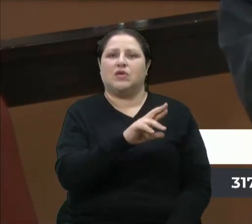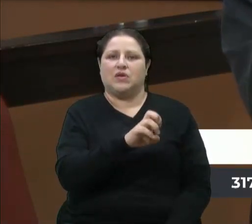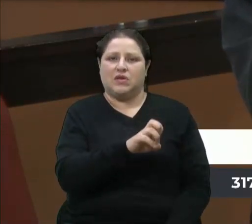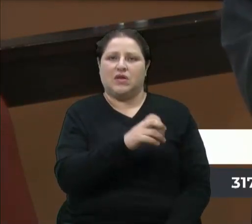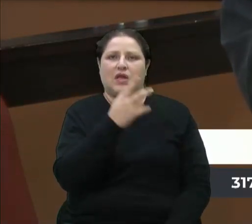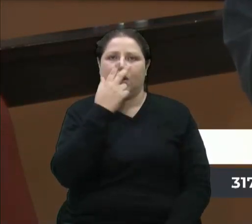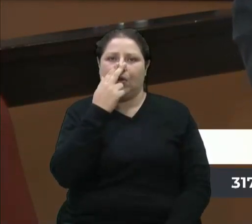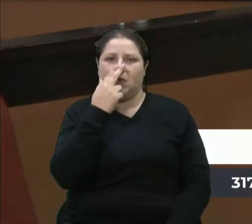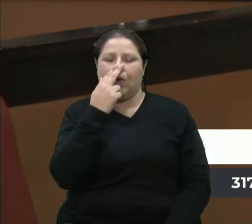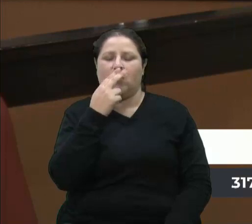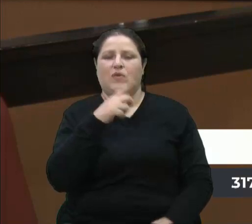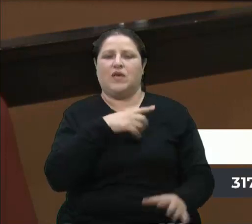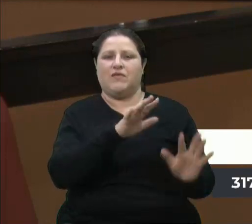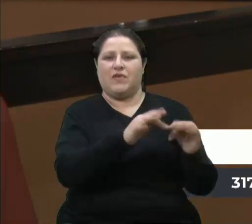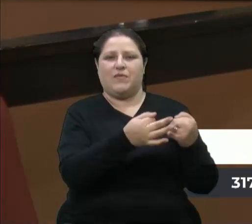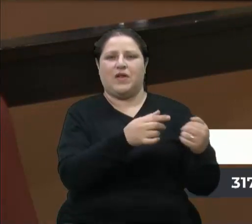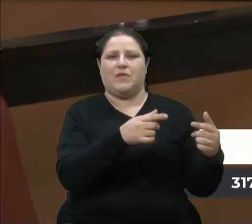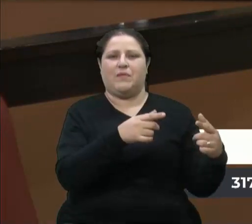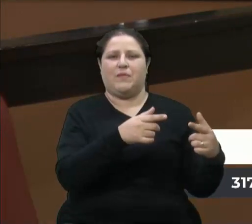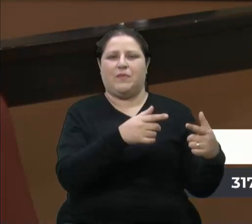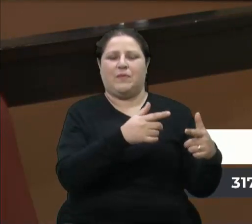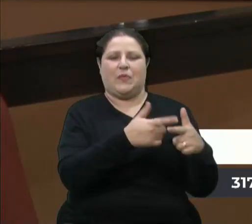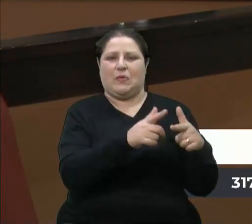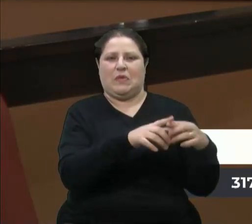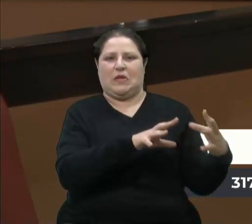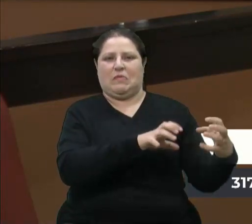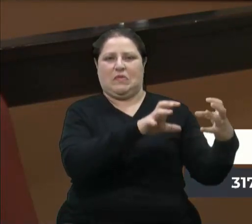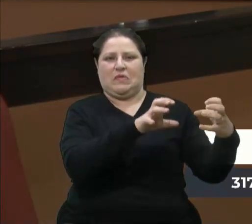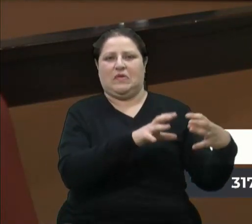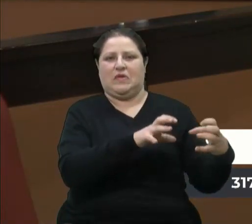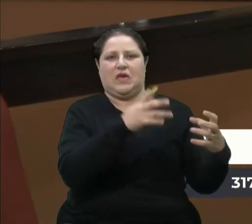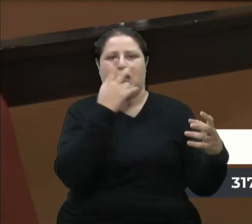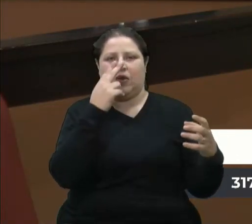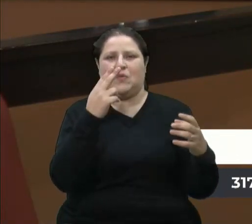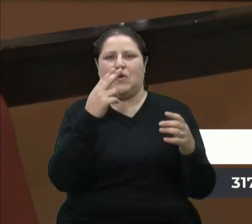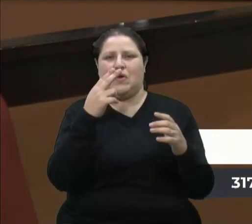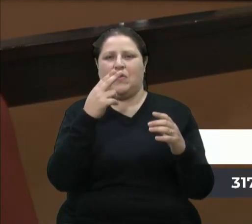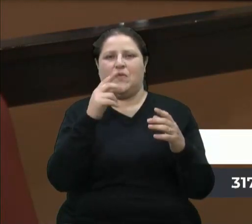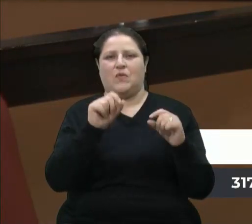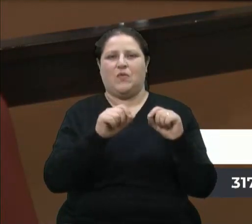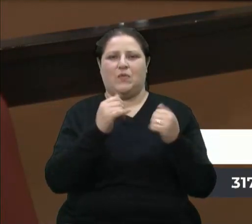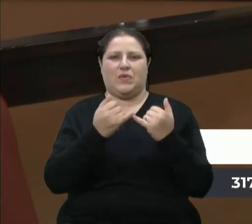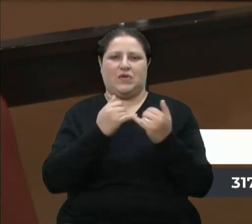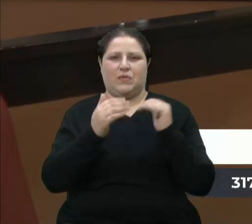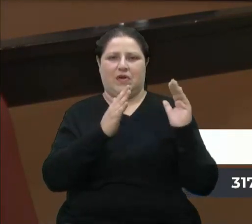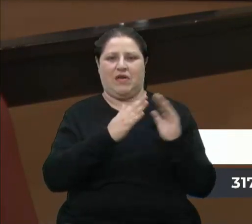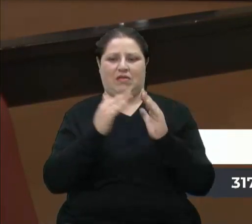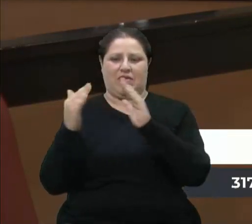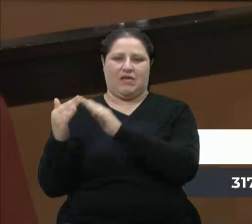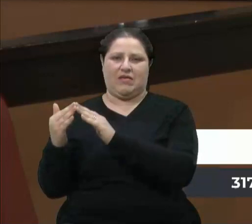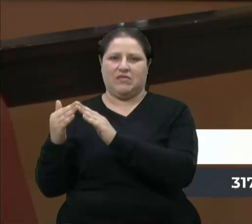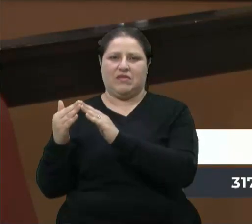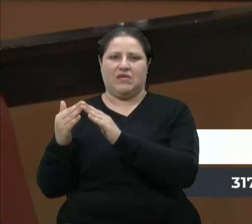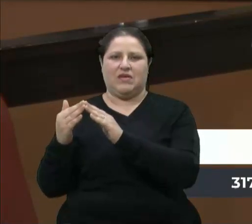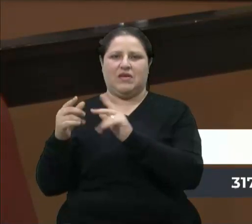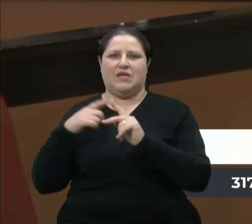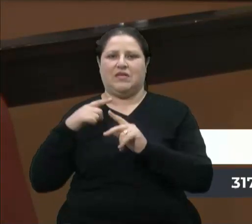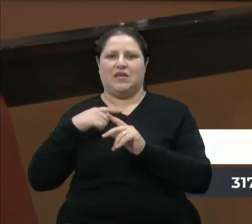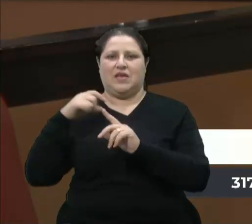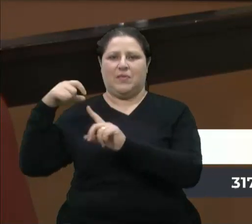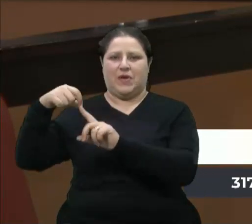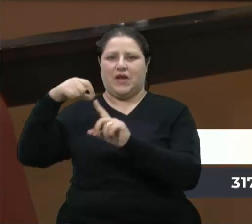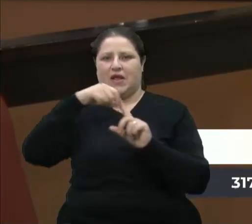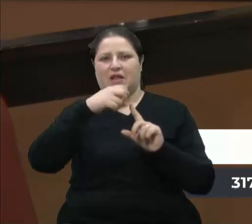lixo na frente da minha casa, não, mas no vizinho eu gostaria. A verdade é essa. A verdade teria que cada um cuidar do seu bichinho como cuida da minha